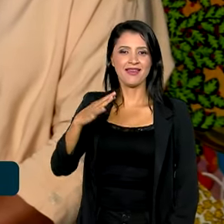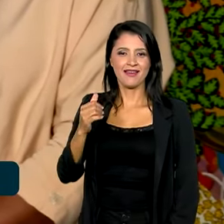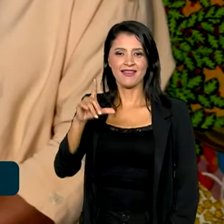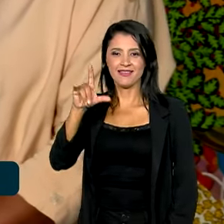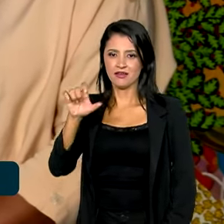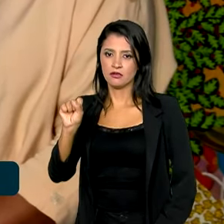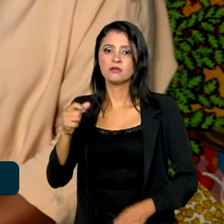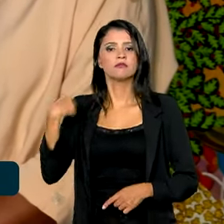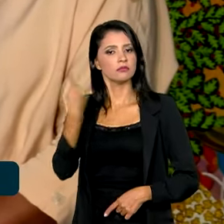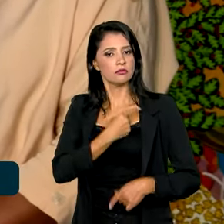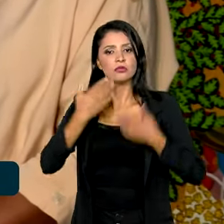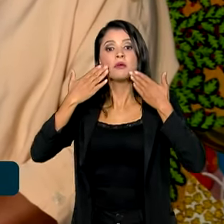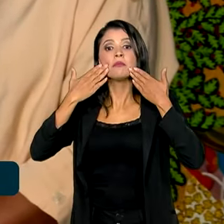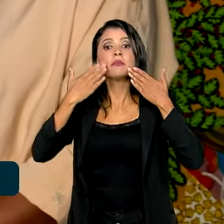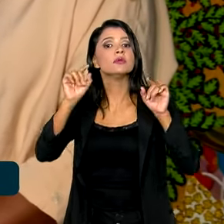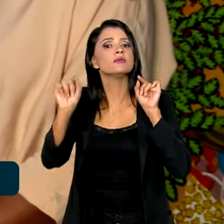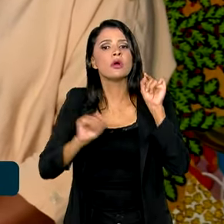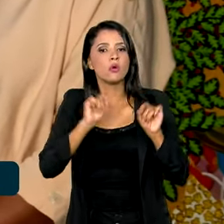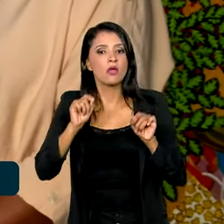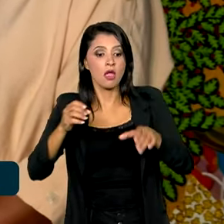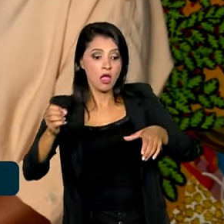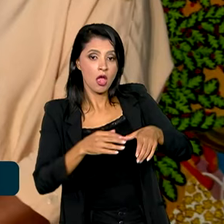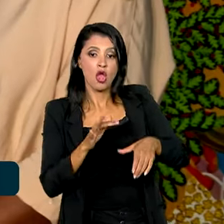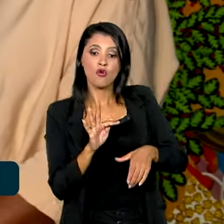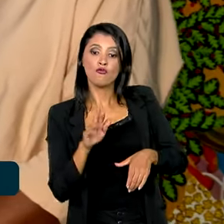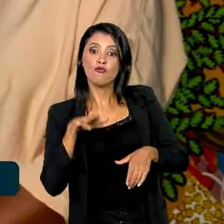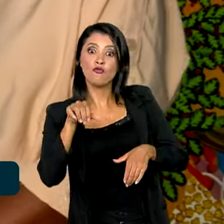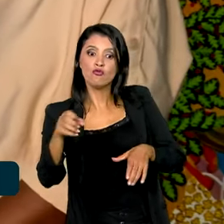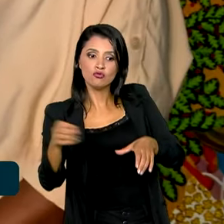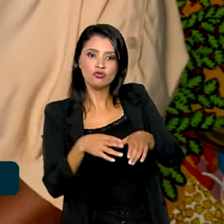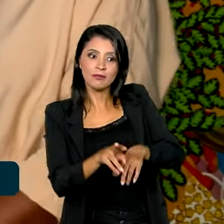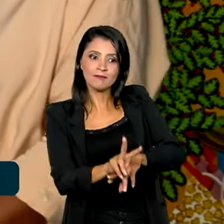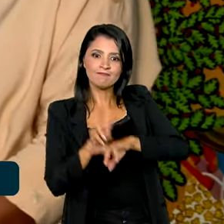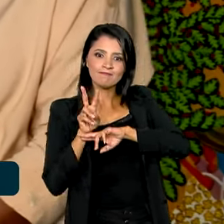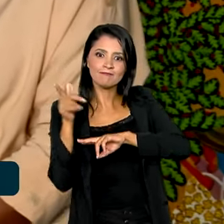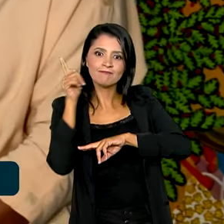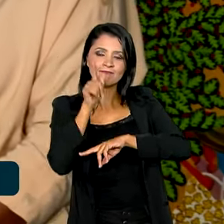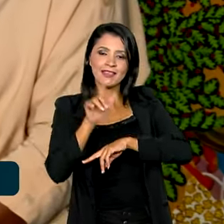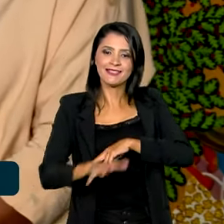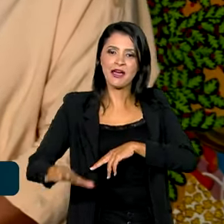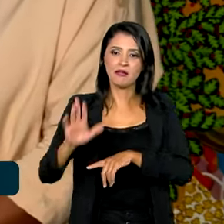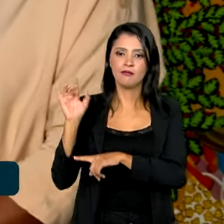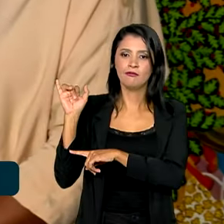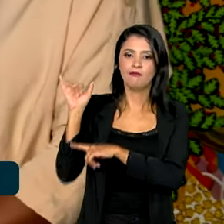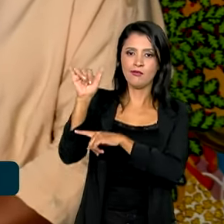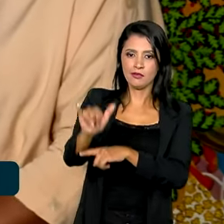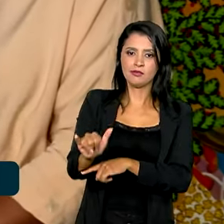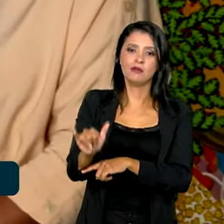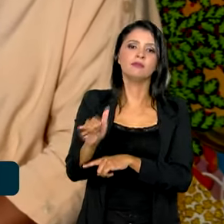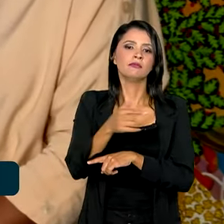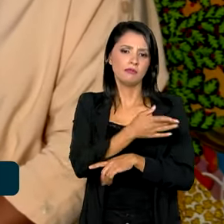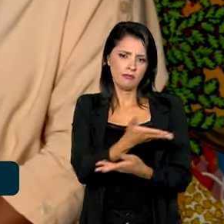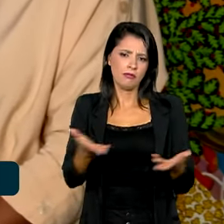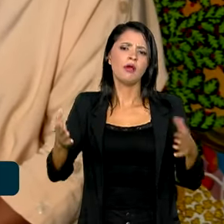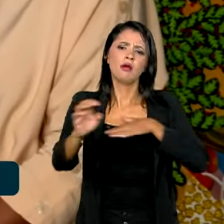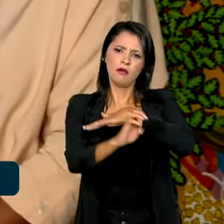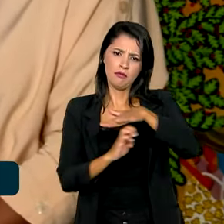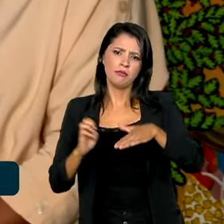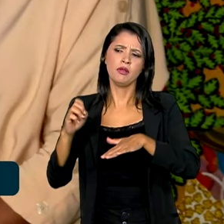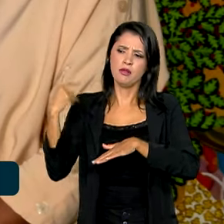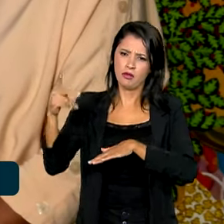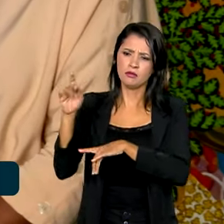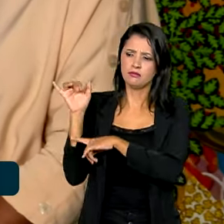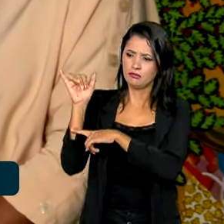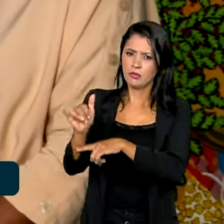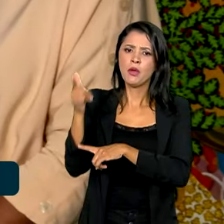apresentar ao país um fundo de financiamento da aviação brasileira para que as empresas aéreas